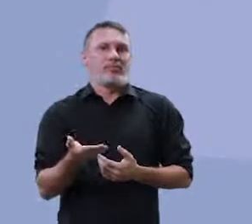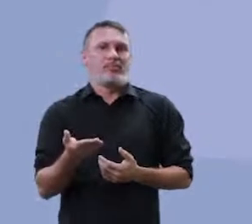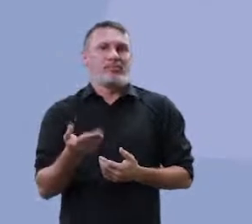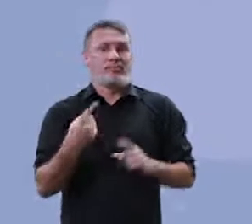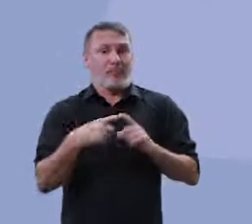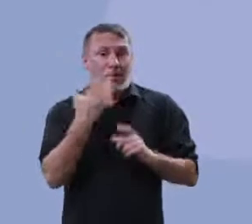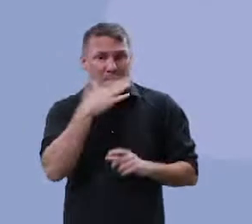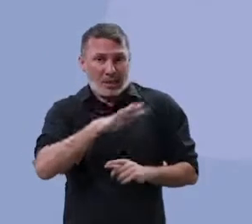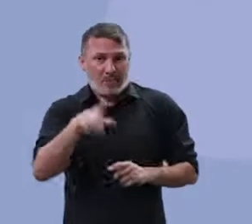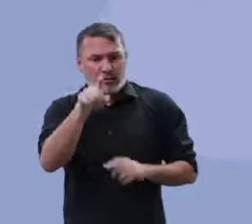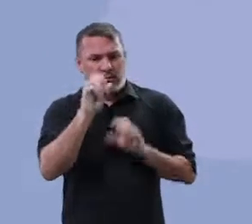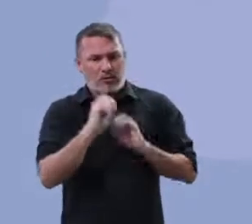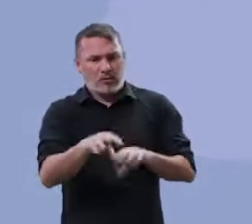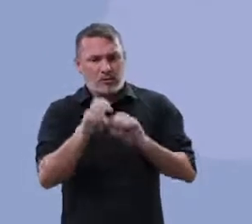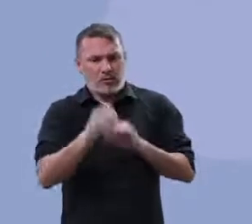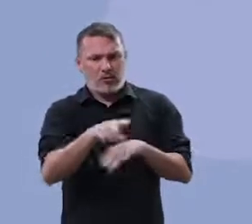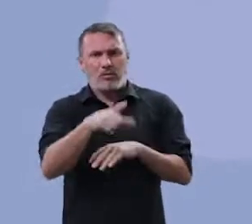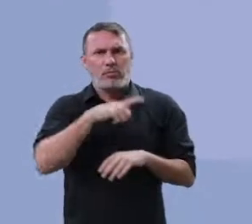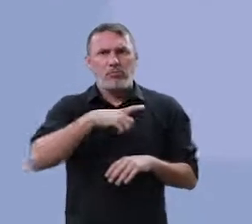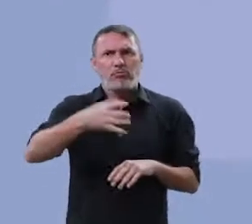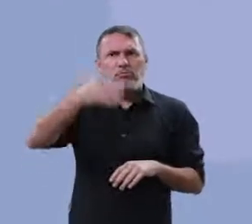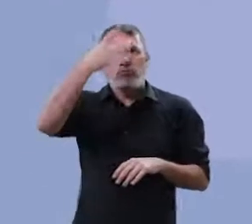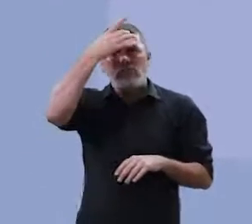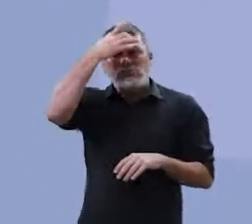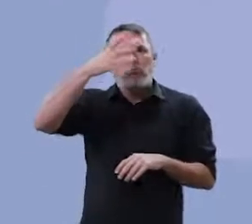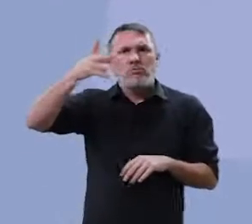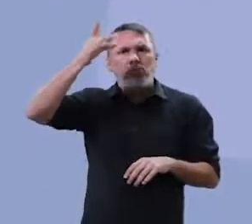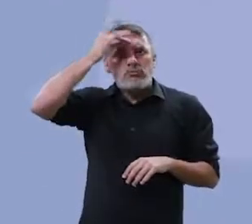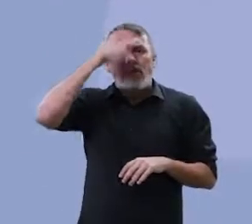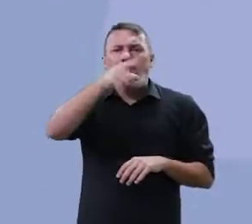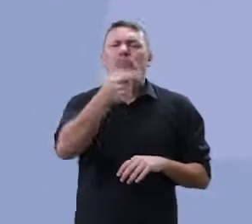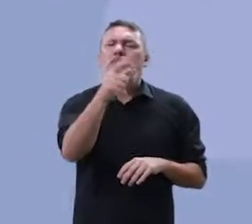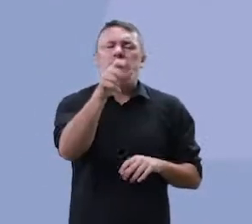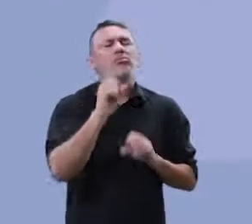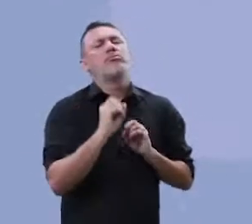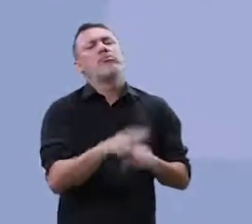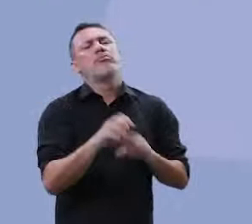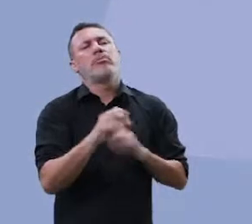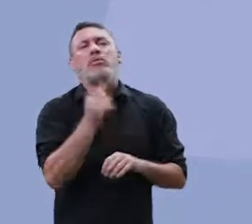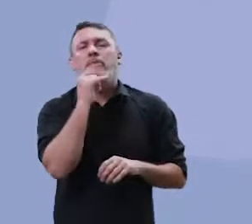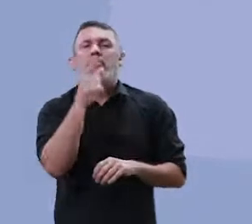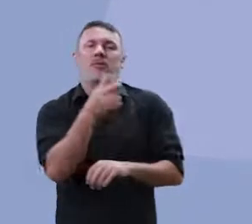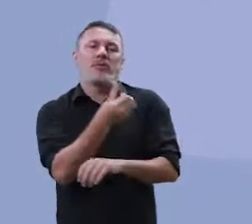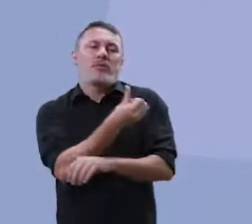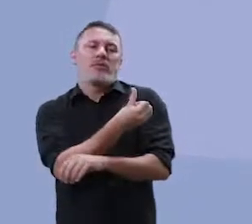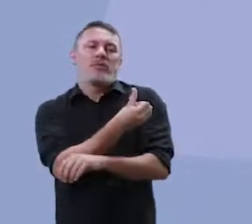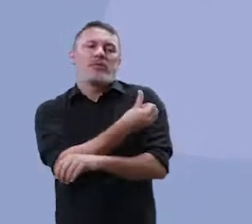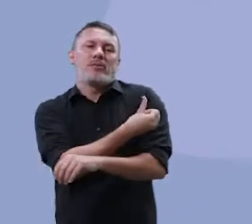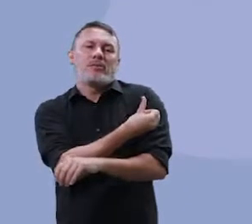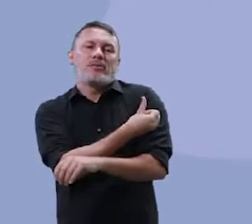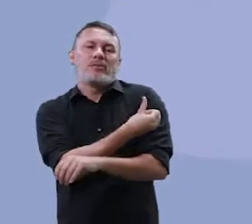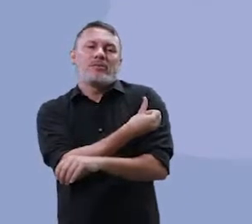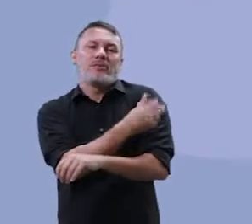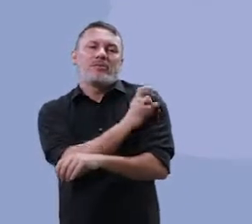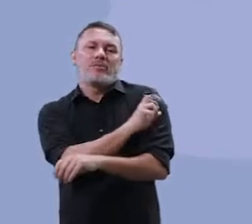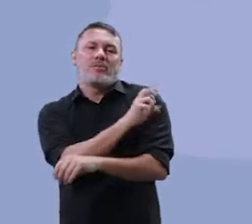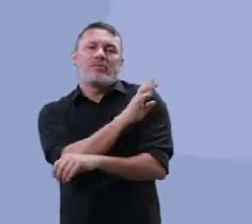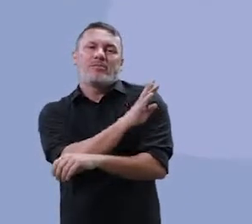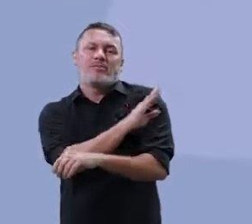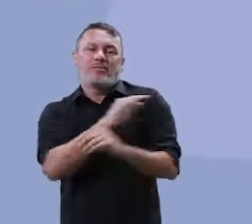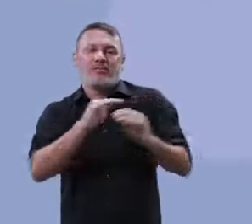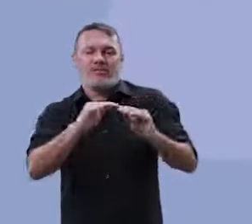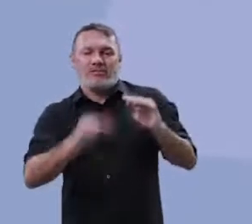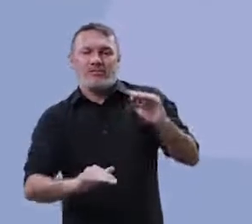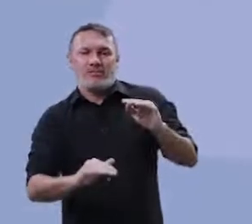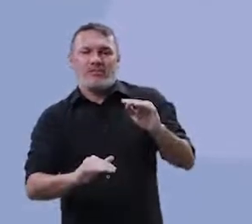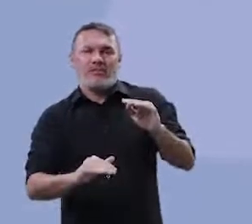futuro. Porque elas têm um efeito imediato. Você ensina uma criança, principalmente do 6º ano para trás, para